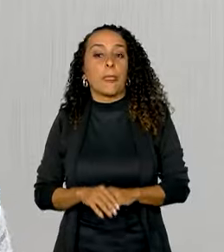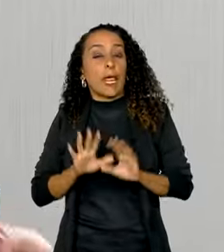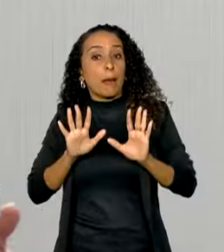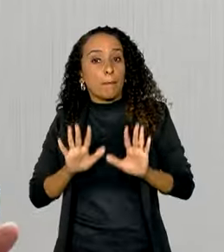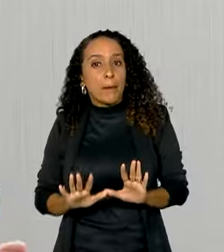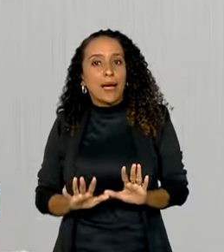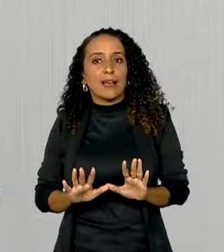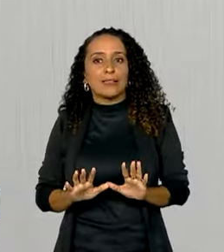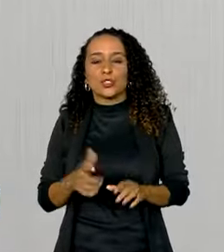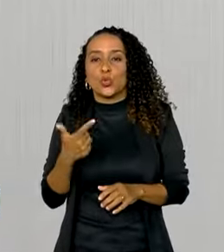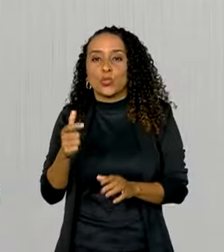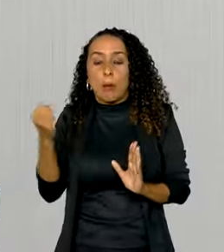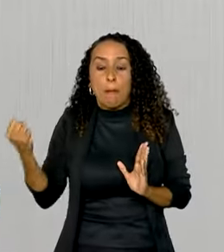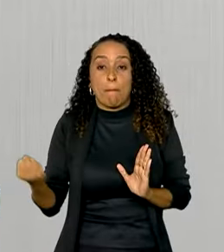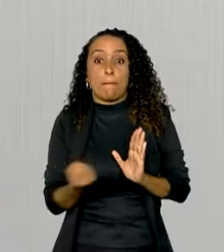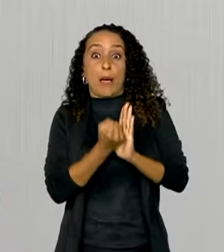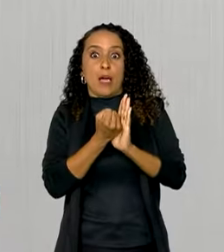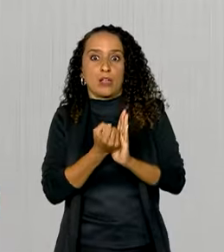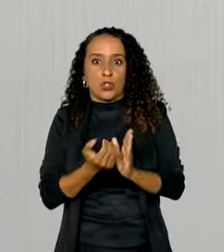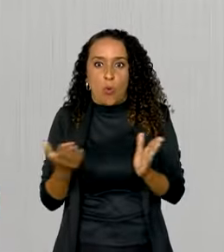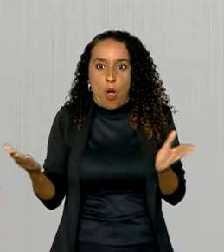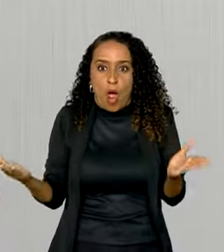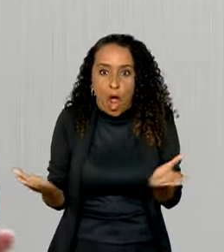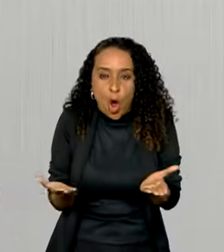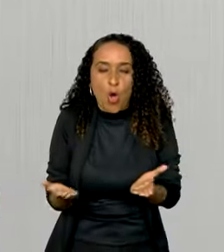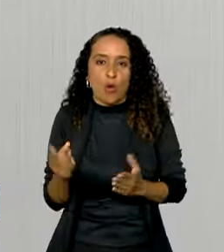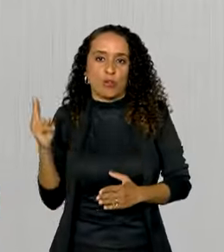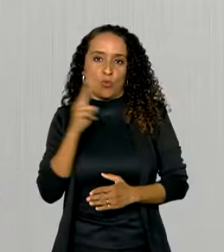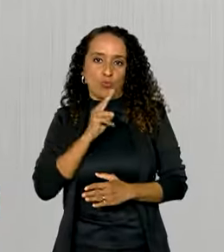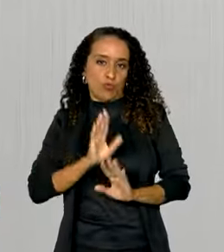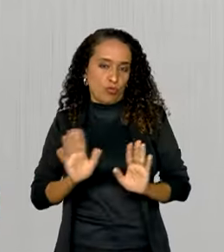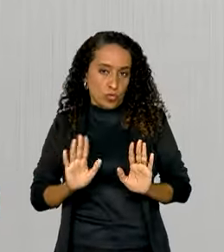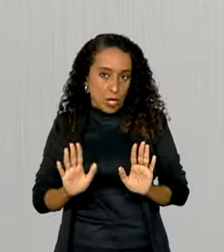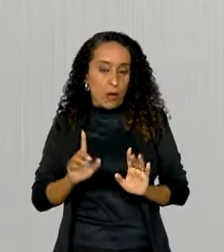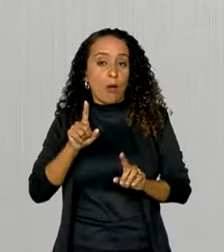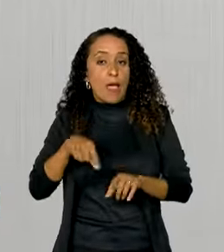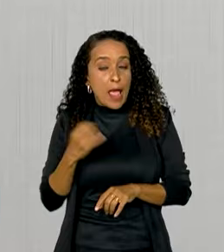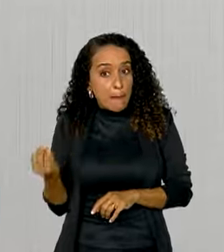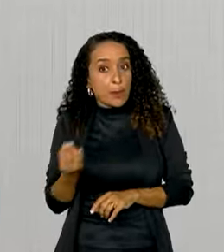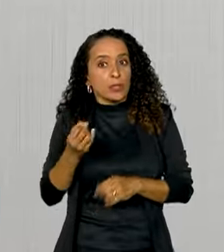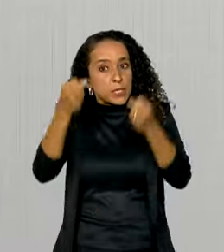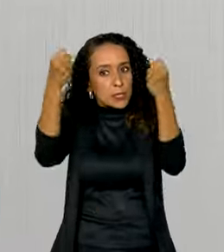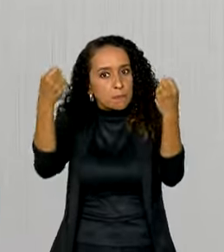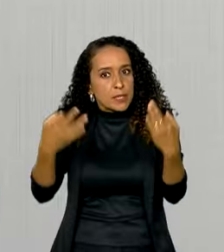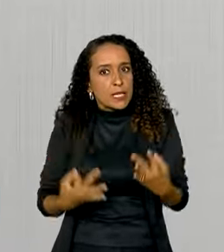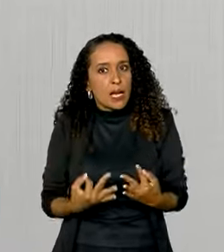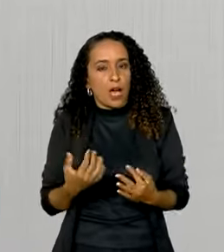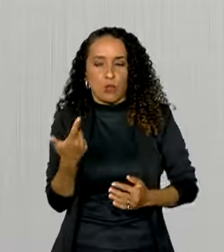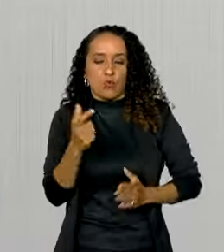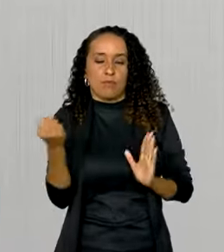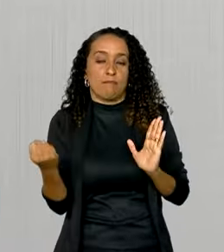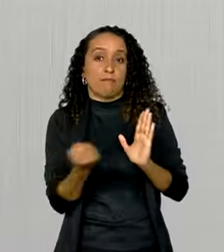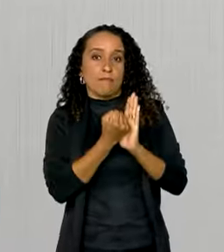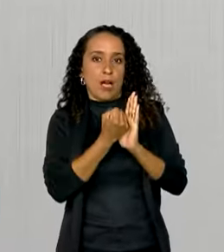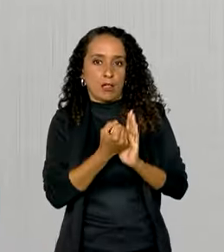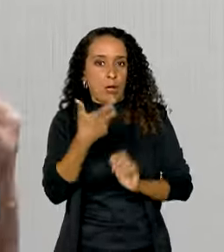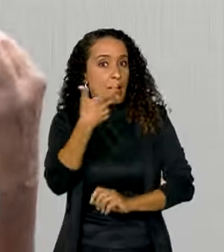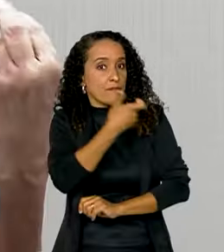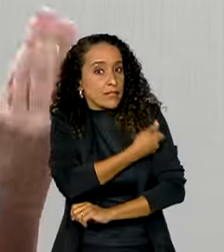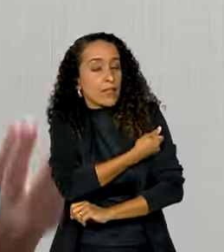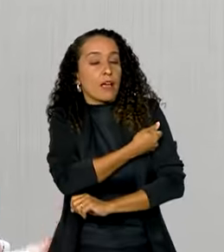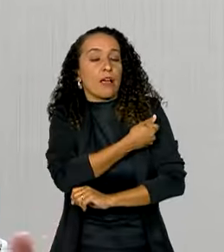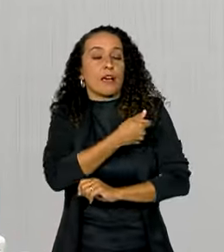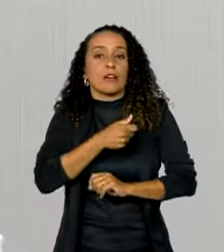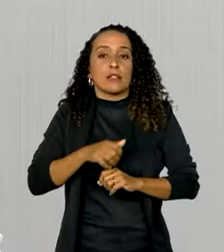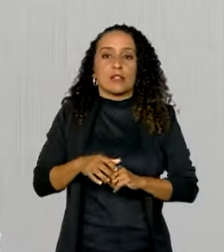mas que não terá um impacto nessas situações de agora. É importante, não é frisar isso, não terá um impacto. A vacina é